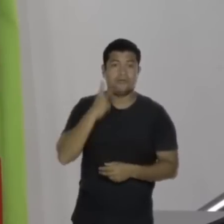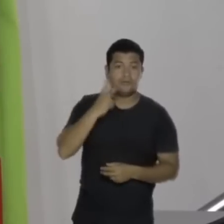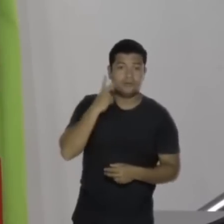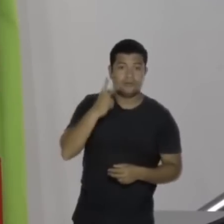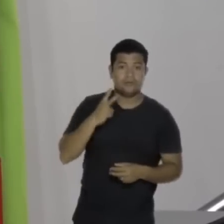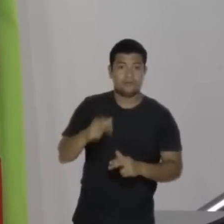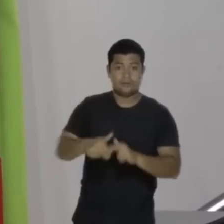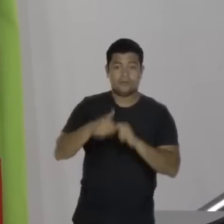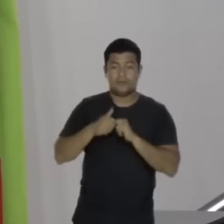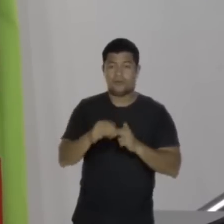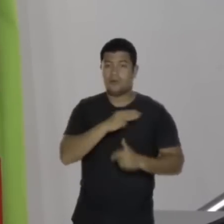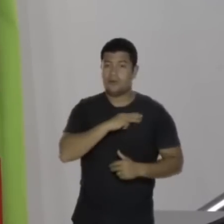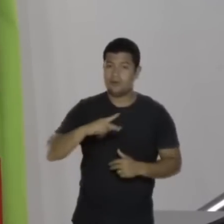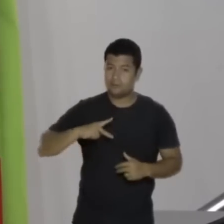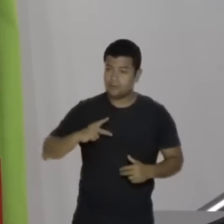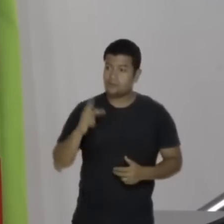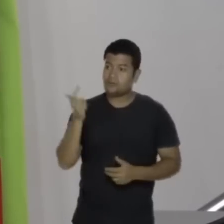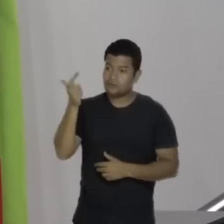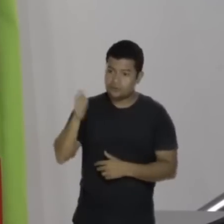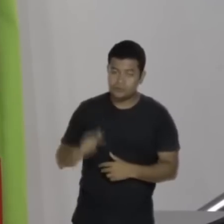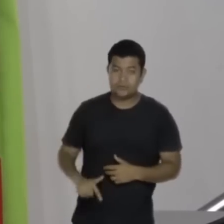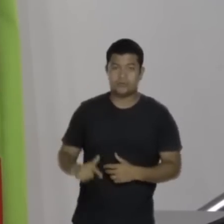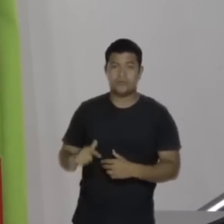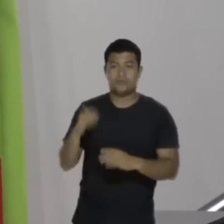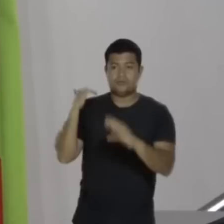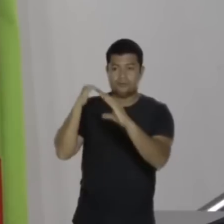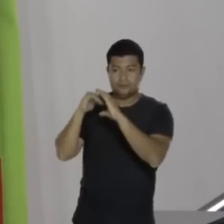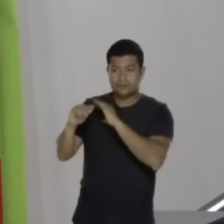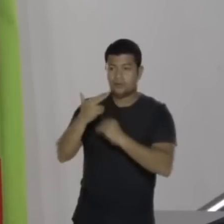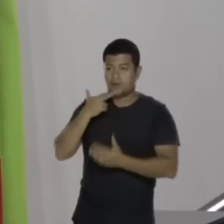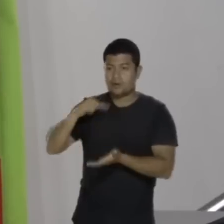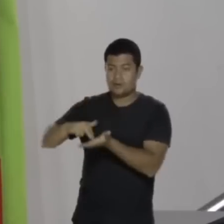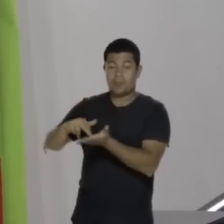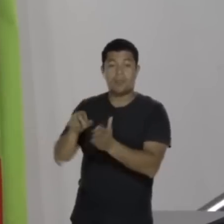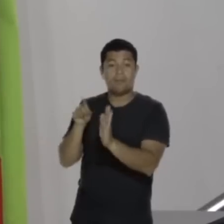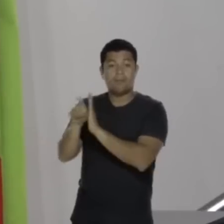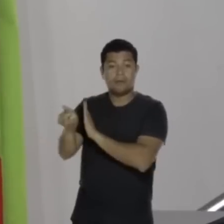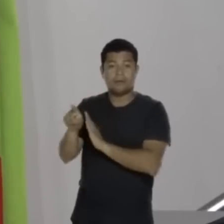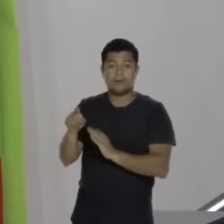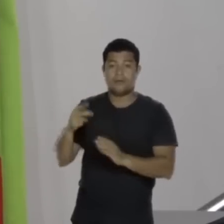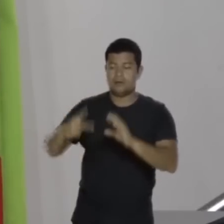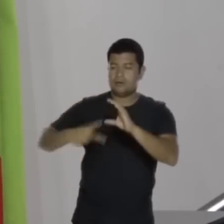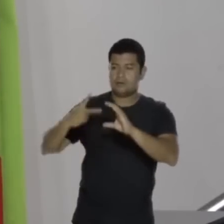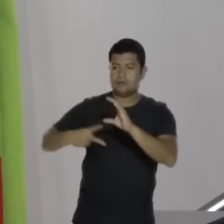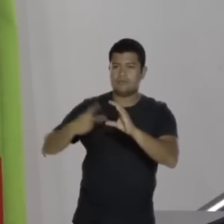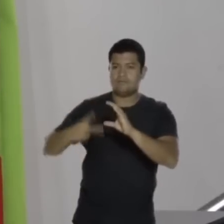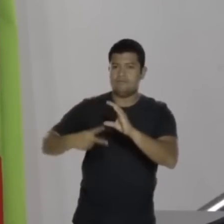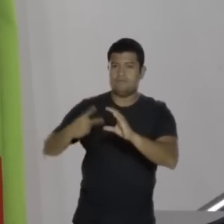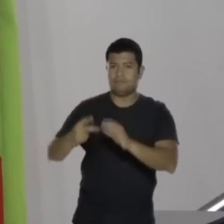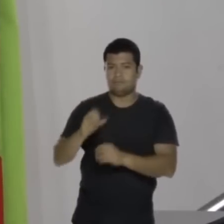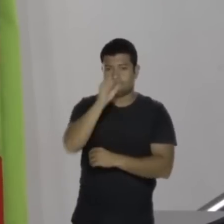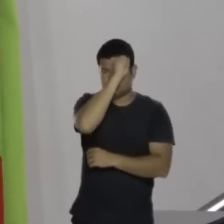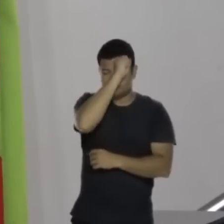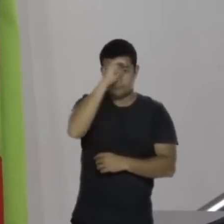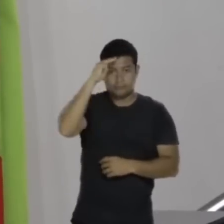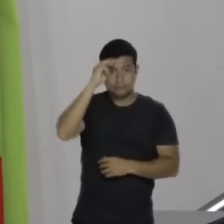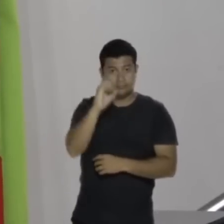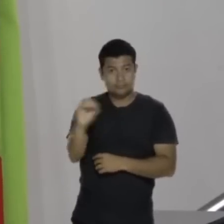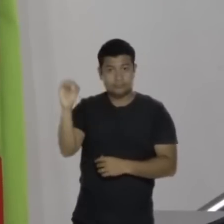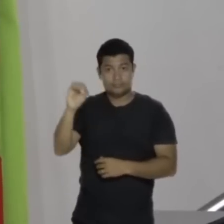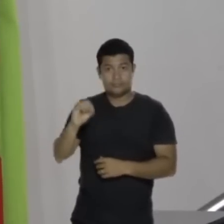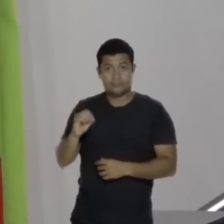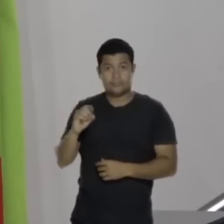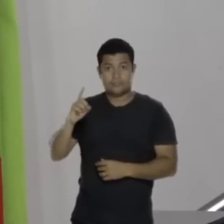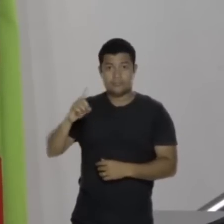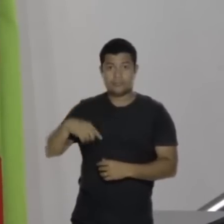isso, o Ministério Público, novamente em janeiro deste ano, perguntou à Câmara. A Câmara de São Miguel do Oeste é